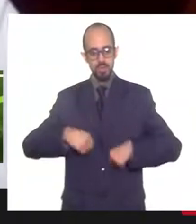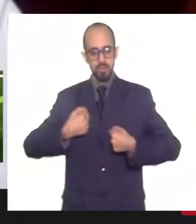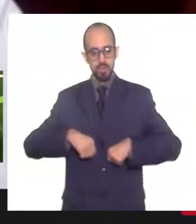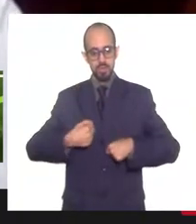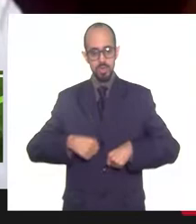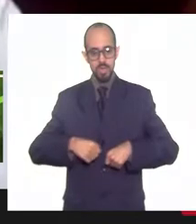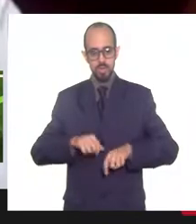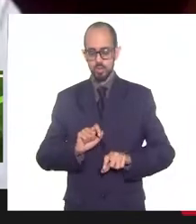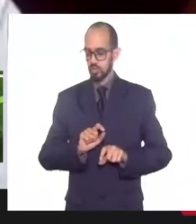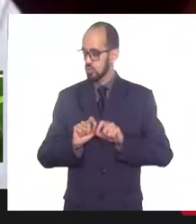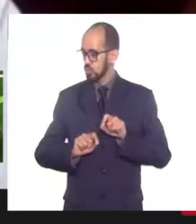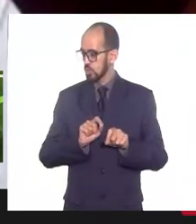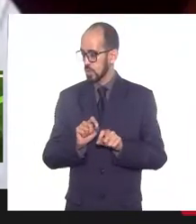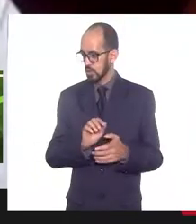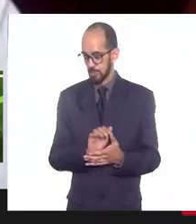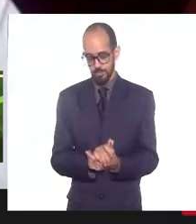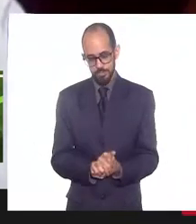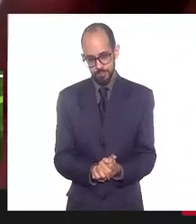necessidade de